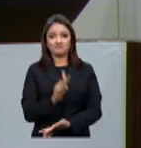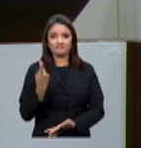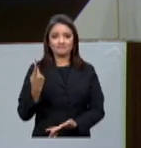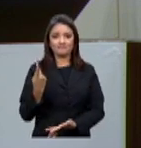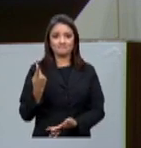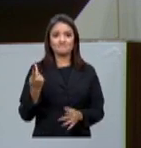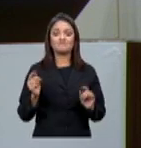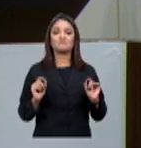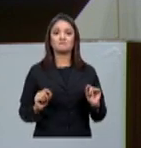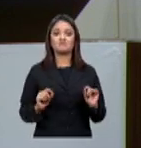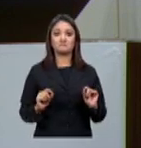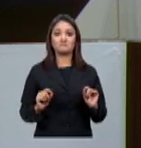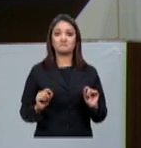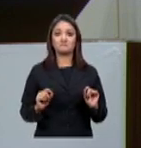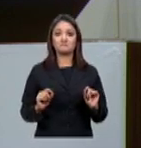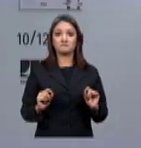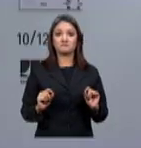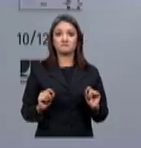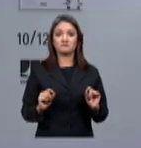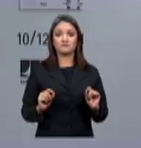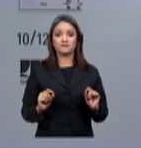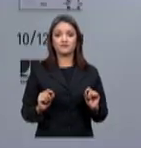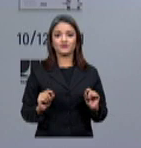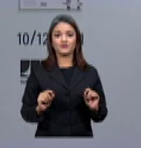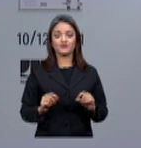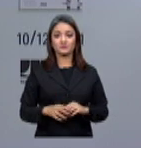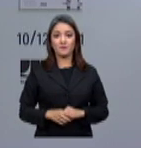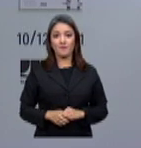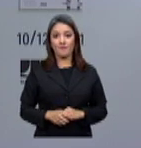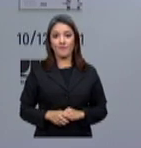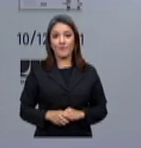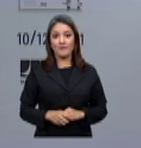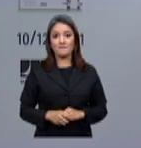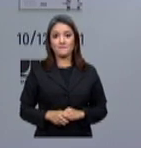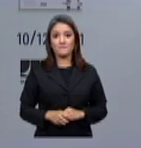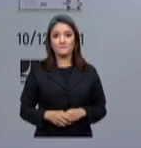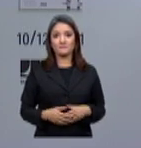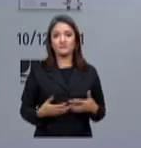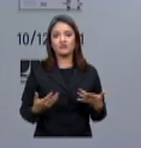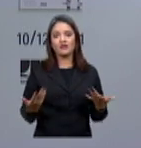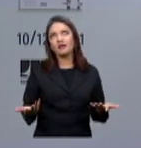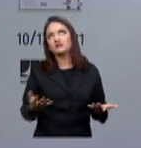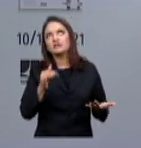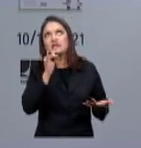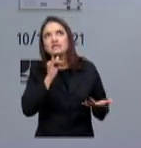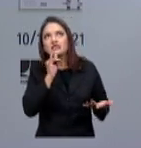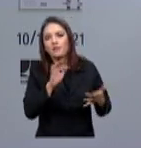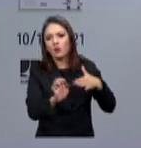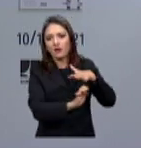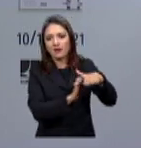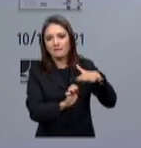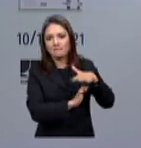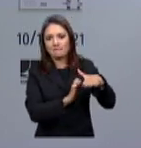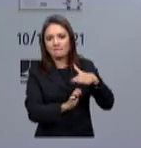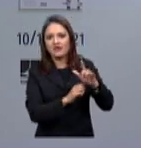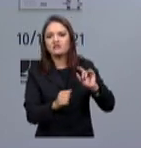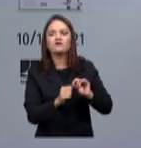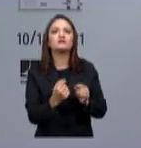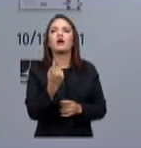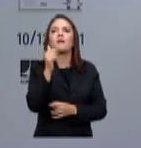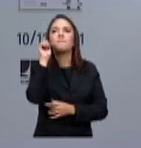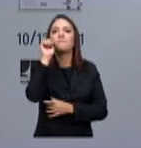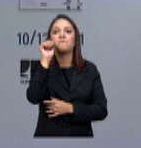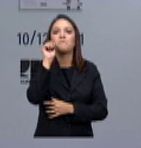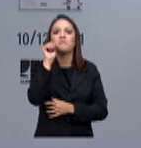de alguém colocar por exemplo numa um conselho de empresa uma pessoa uma